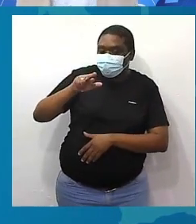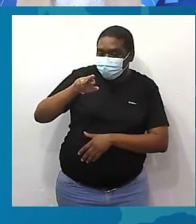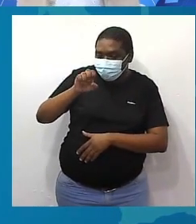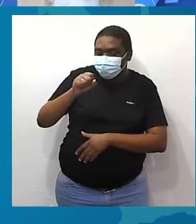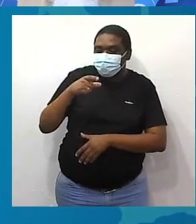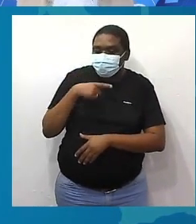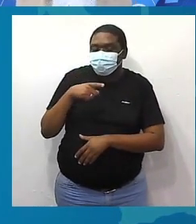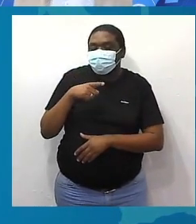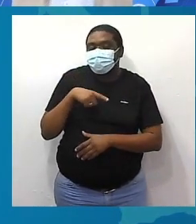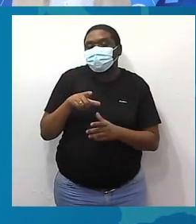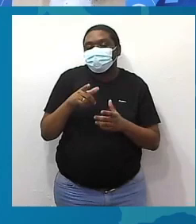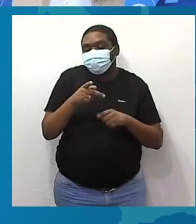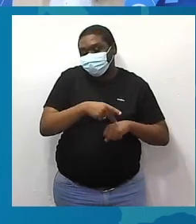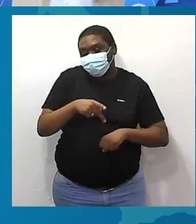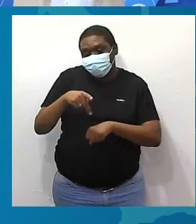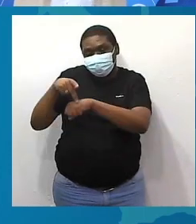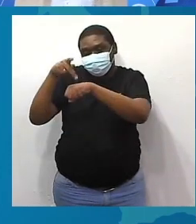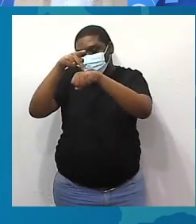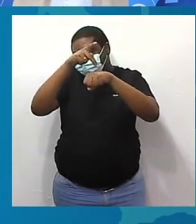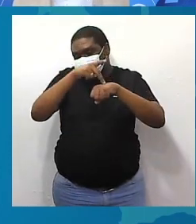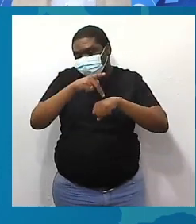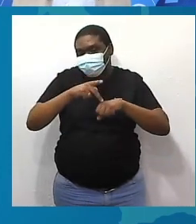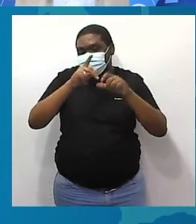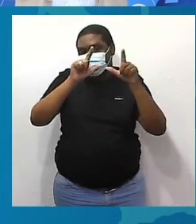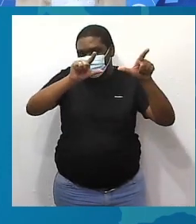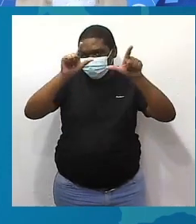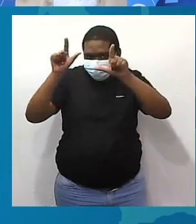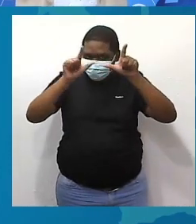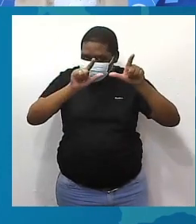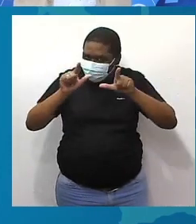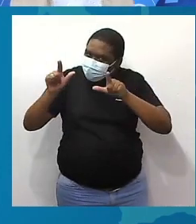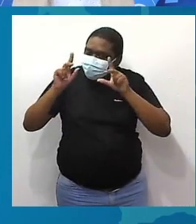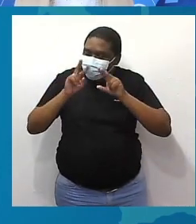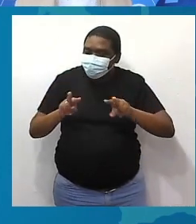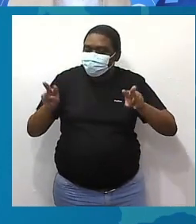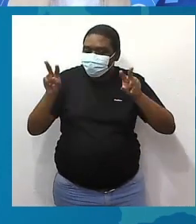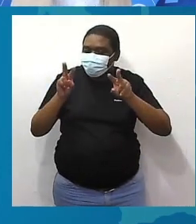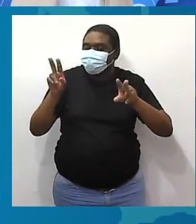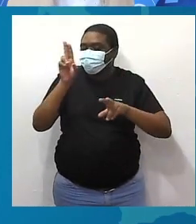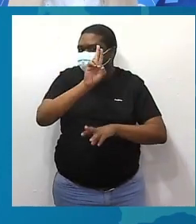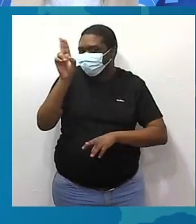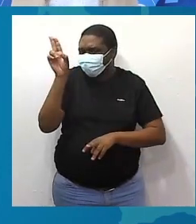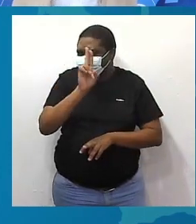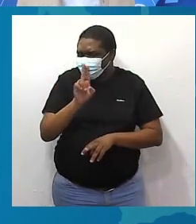arenito, calcário, varvito e agilito. Eu fiz questão de